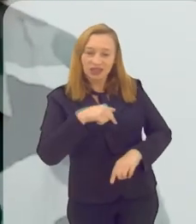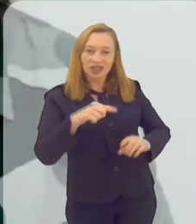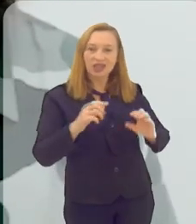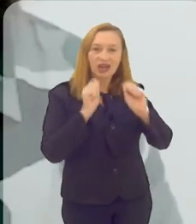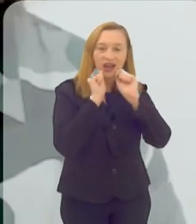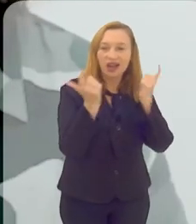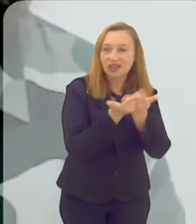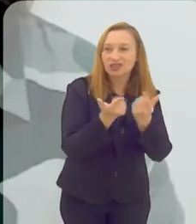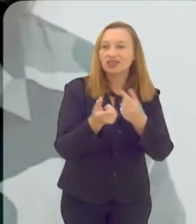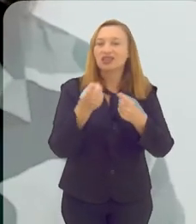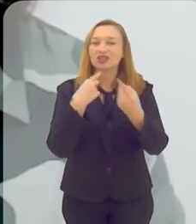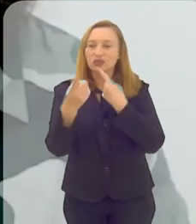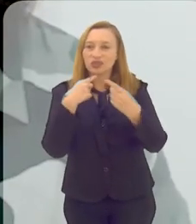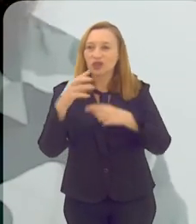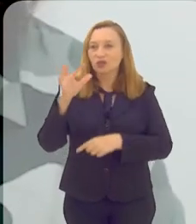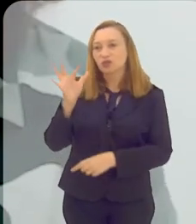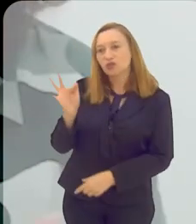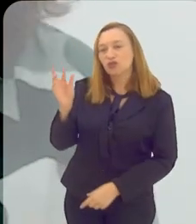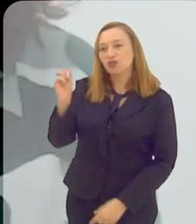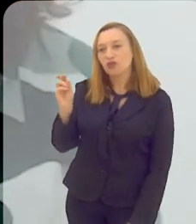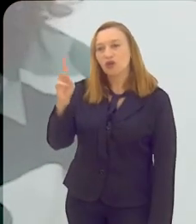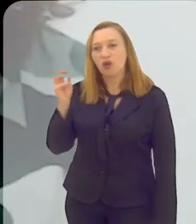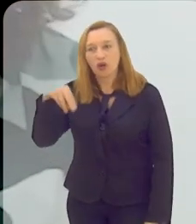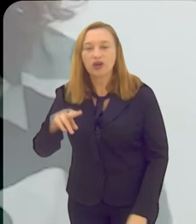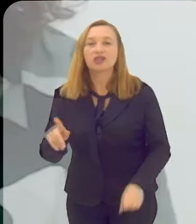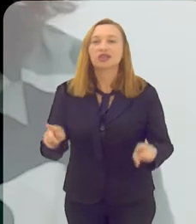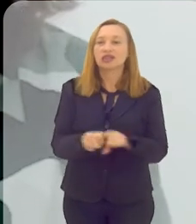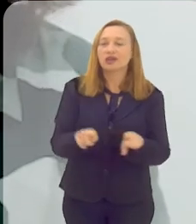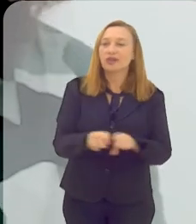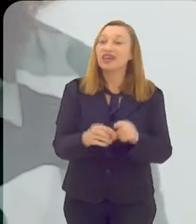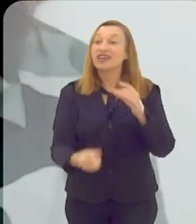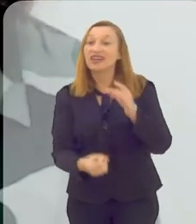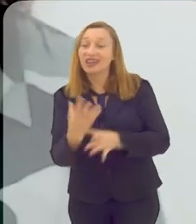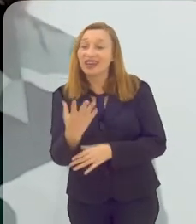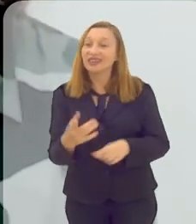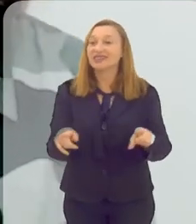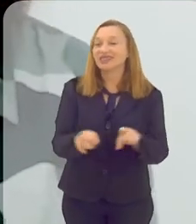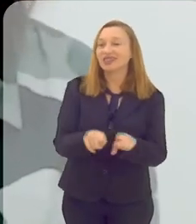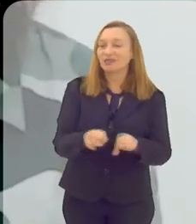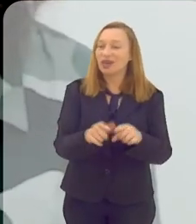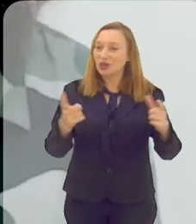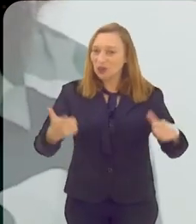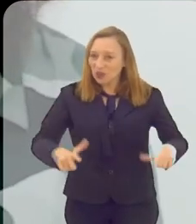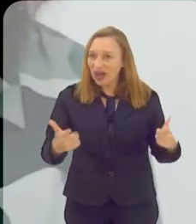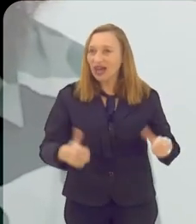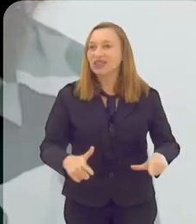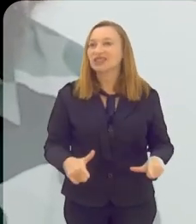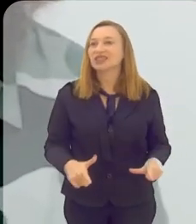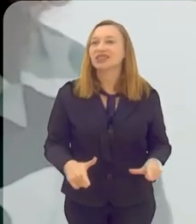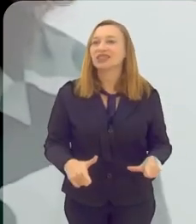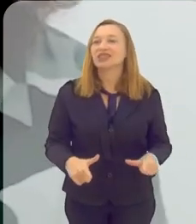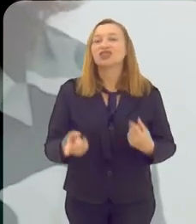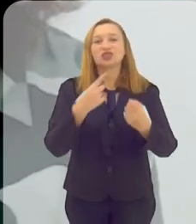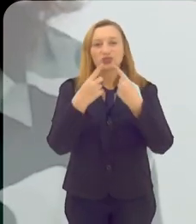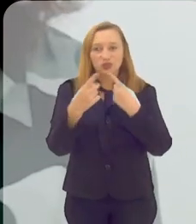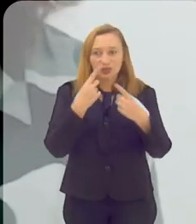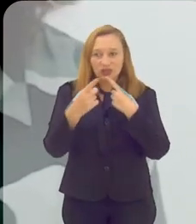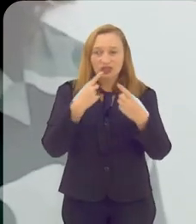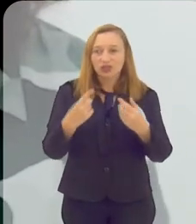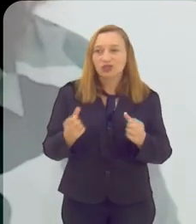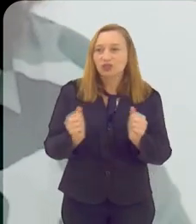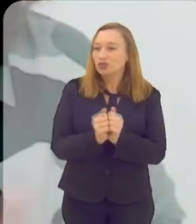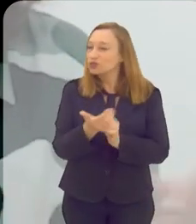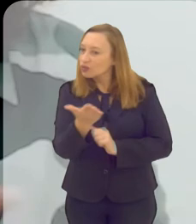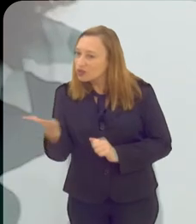trazendo aqui para a Assembleia Legislativa dentro das discussões do fórum, mas também criando... criando também esses espaços